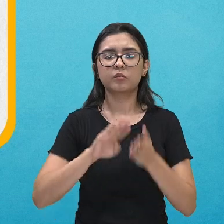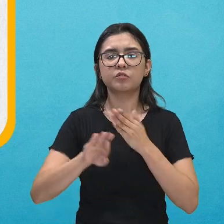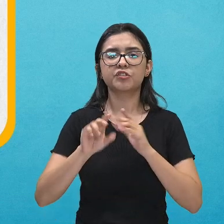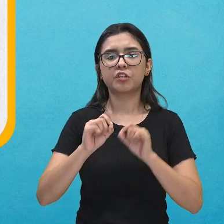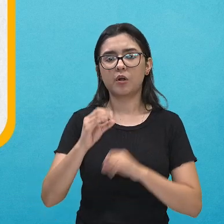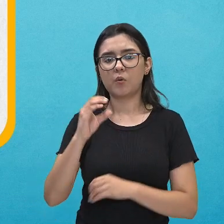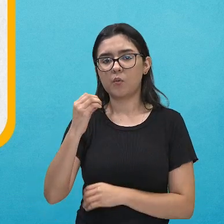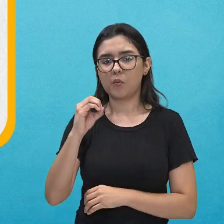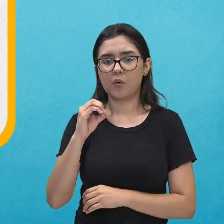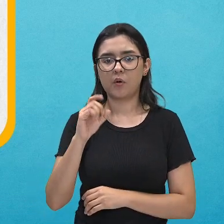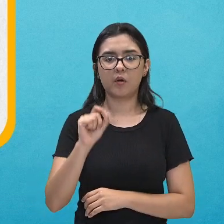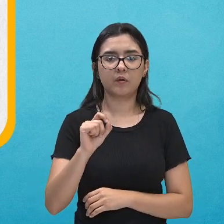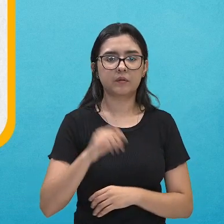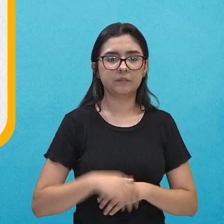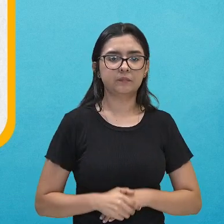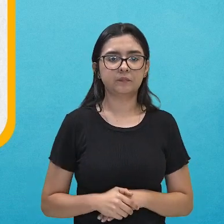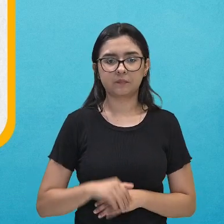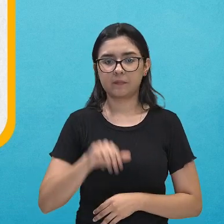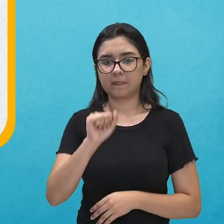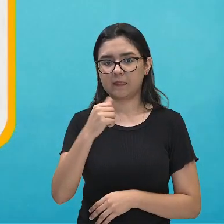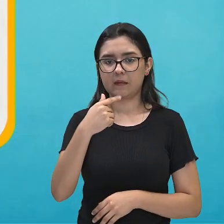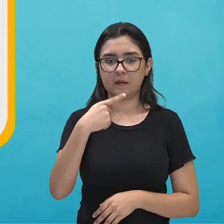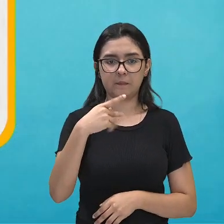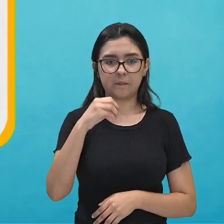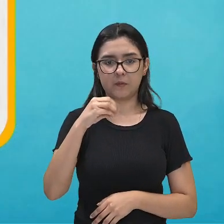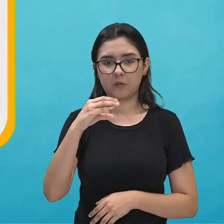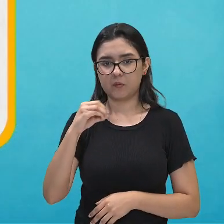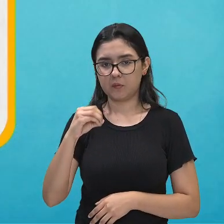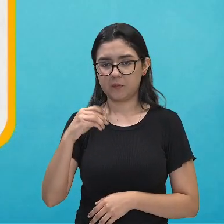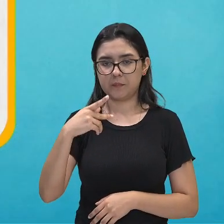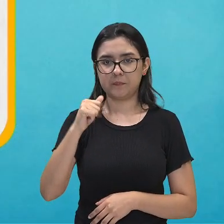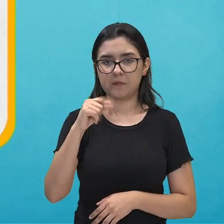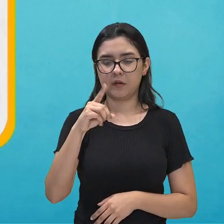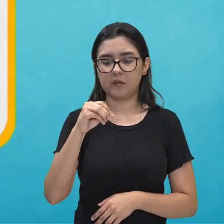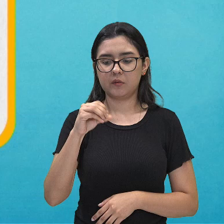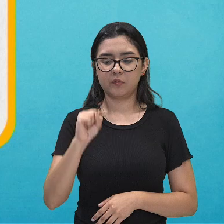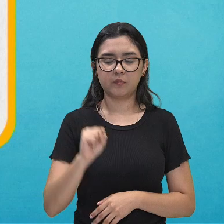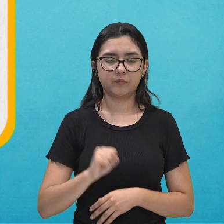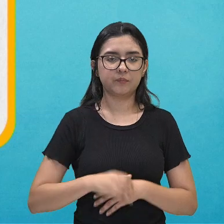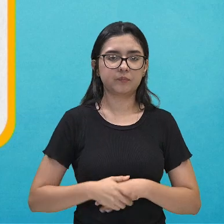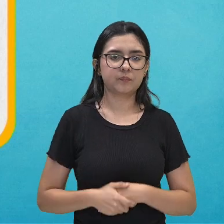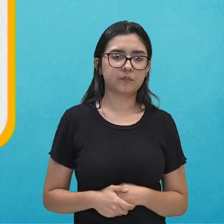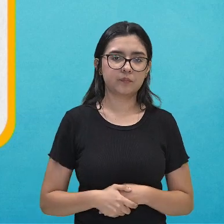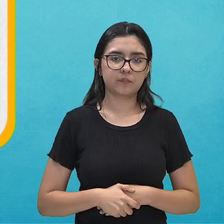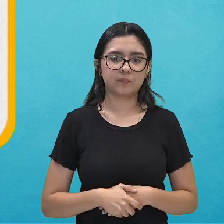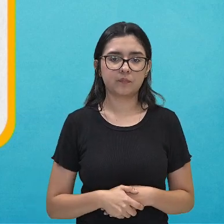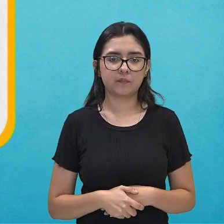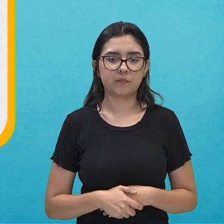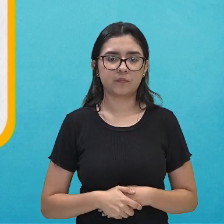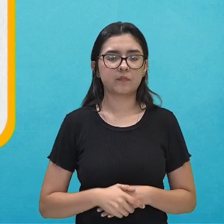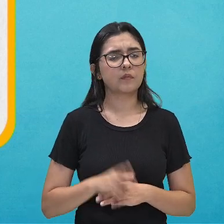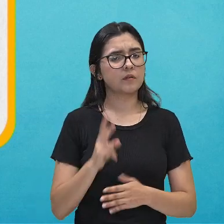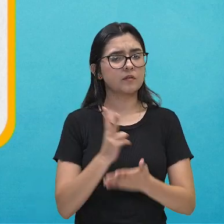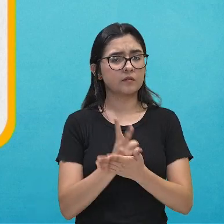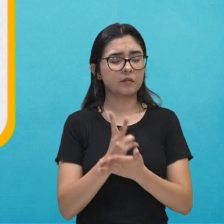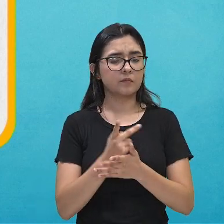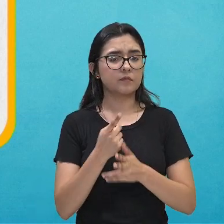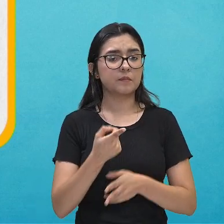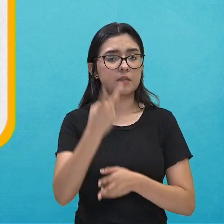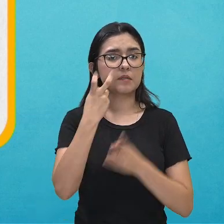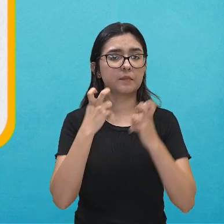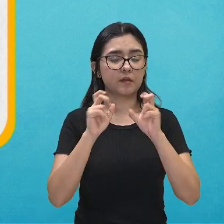Quando antecedem a um substantivo masculino singular. Então, sempre que for